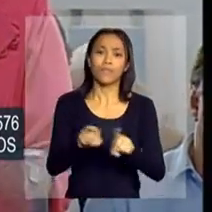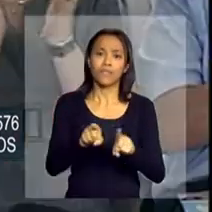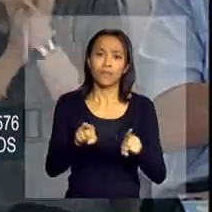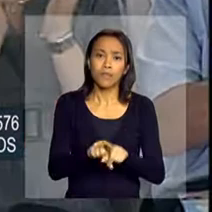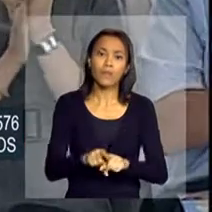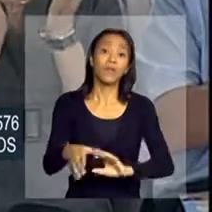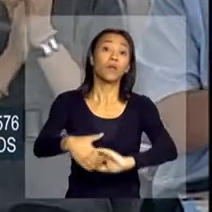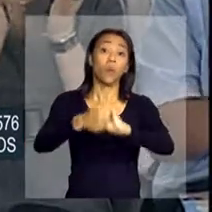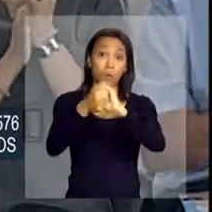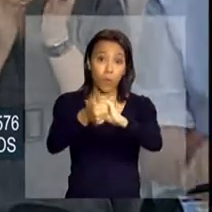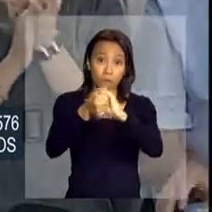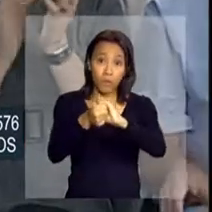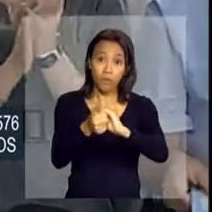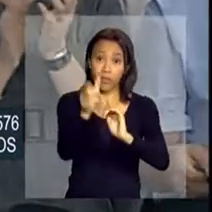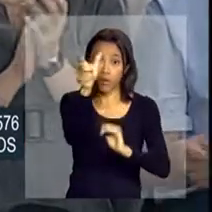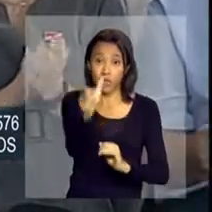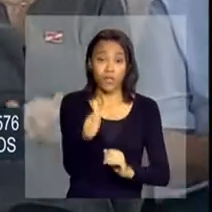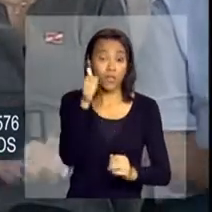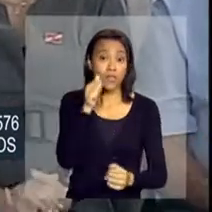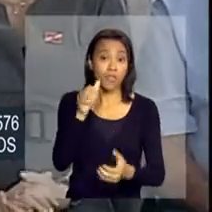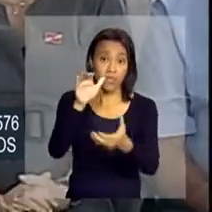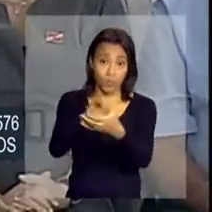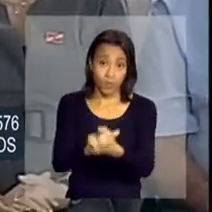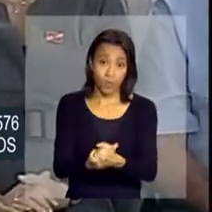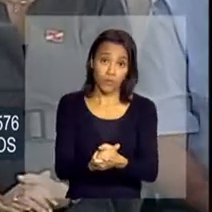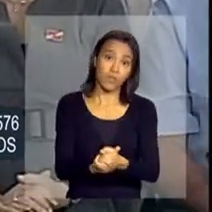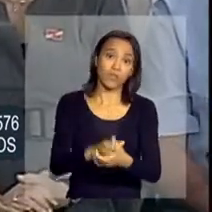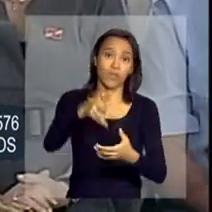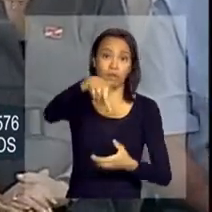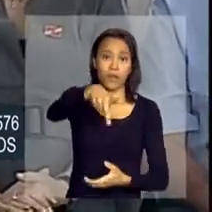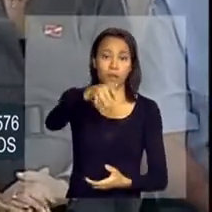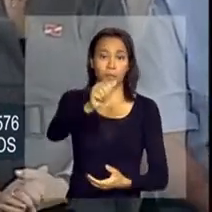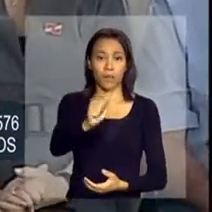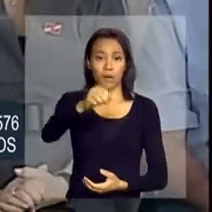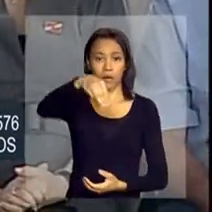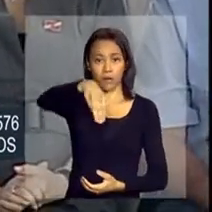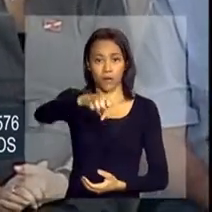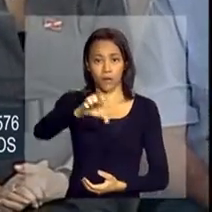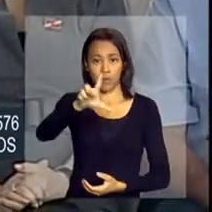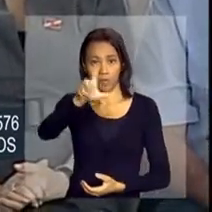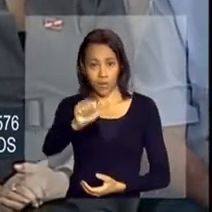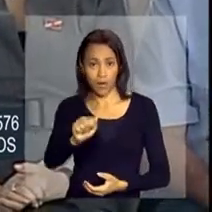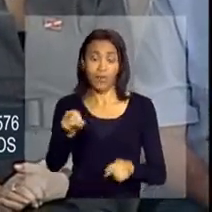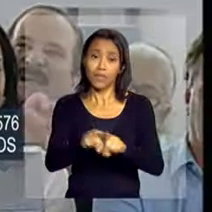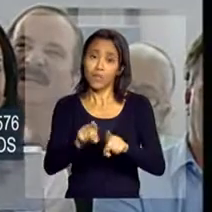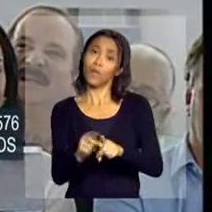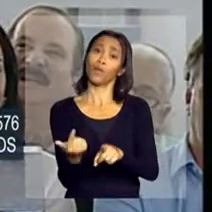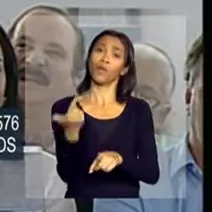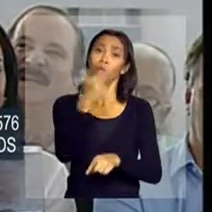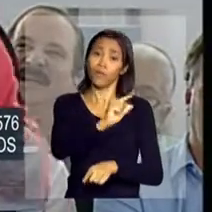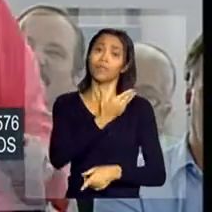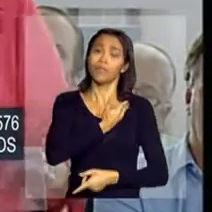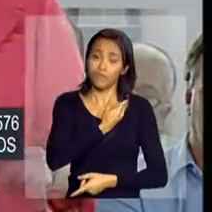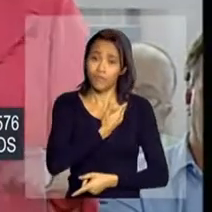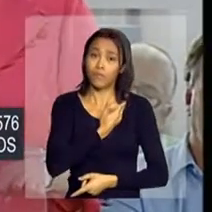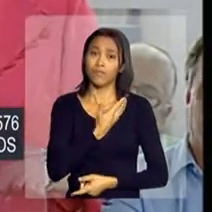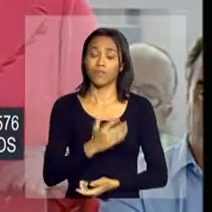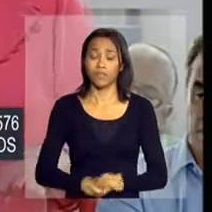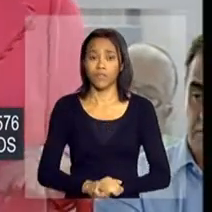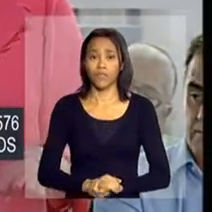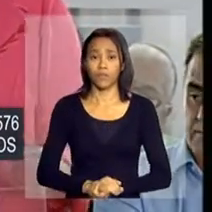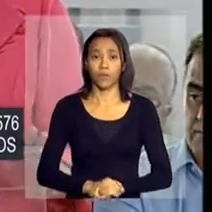cumprimentar a senhora Pâmela Bório e o meu outro parceiro,